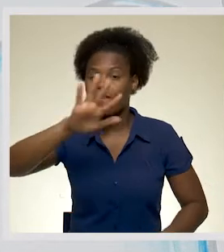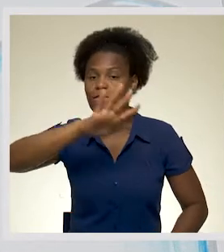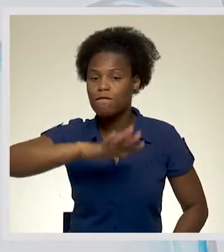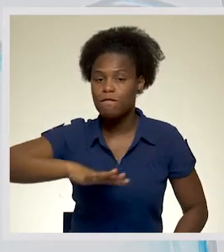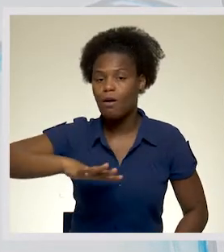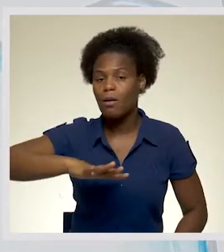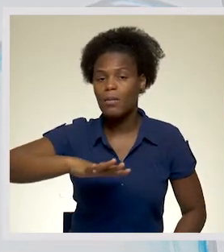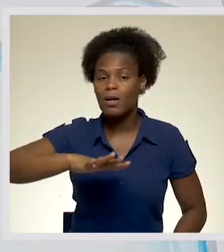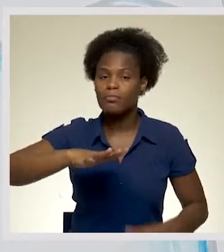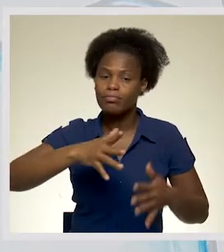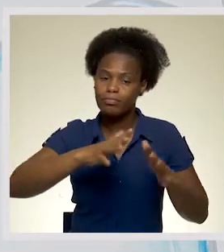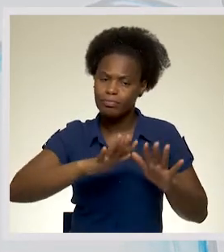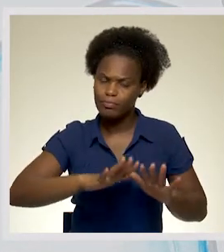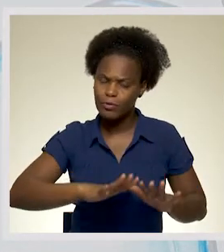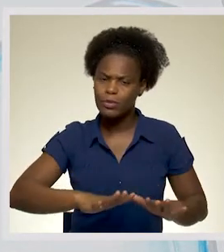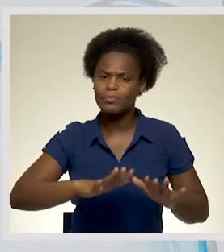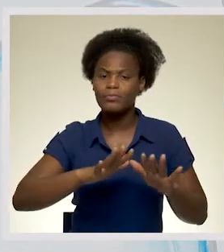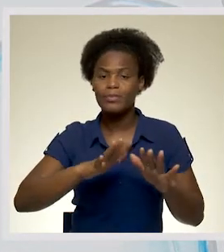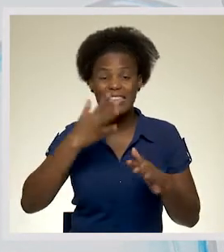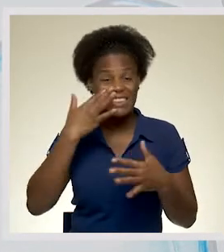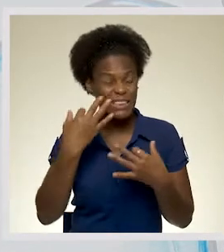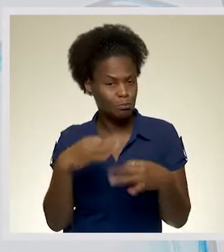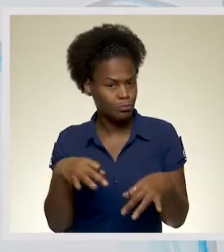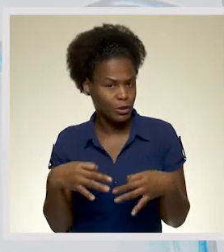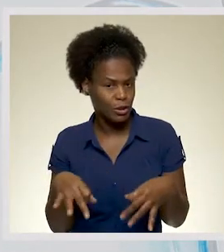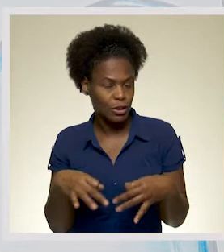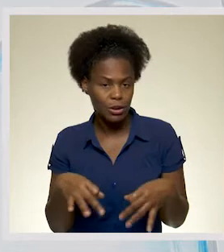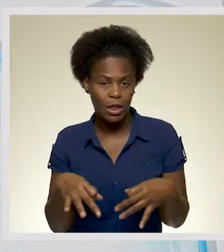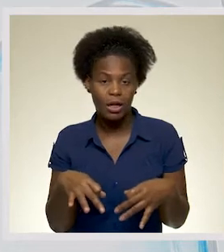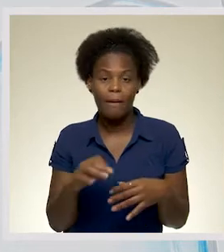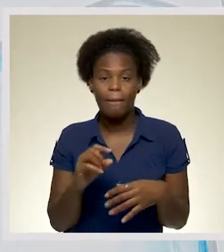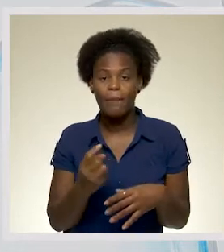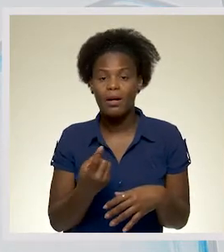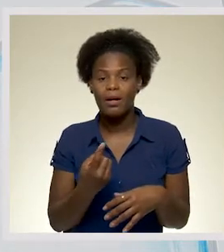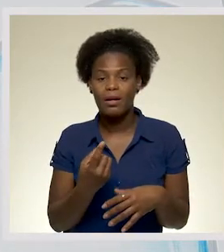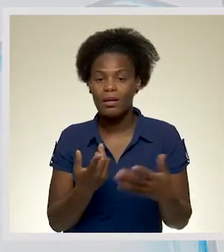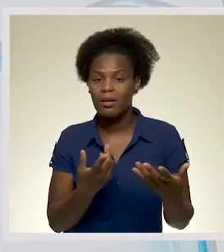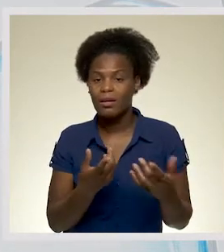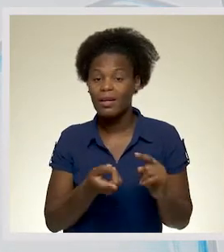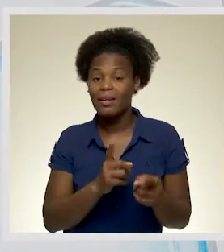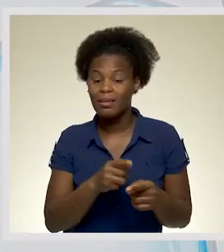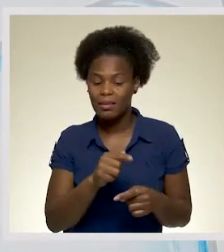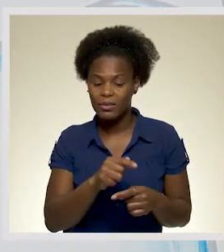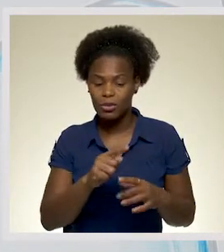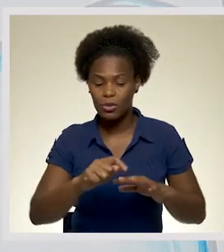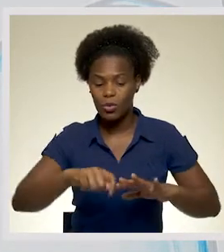forma moderada e simples para que esses